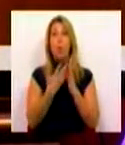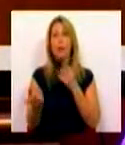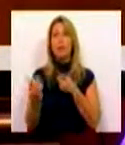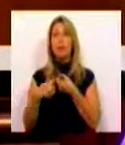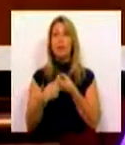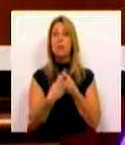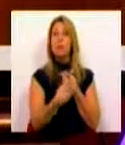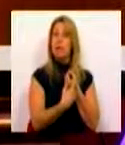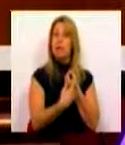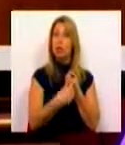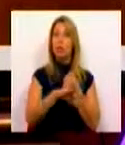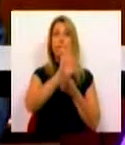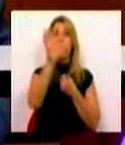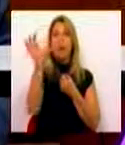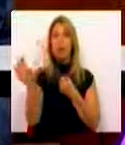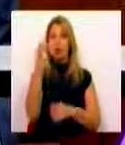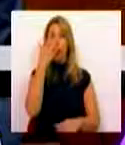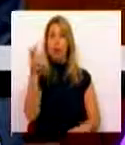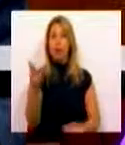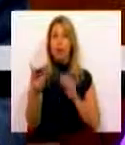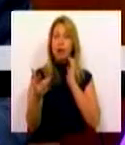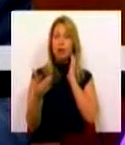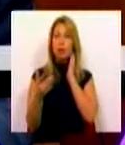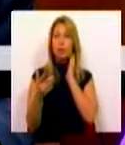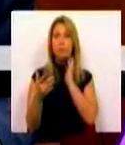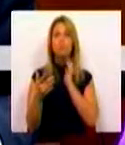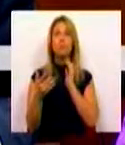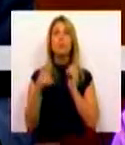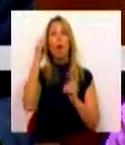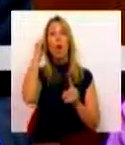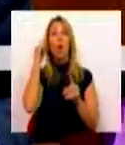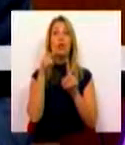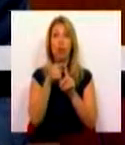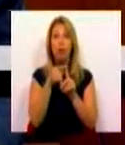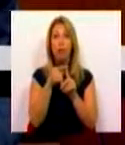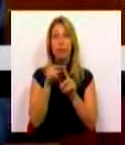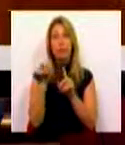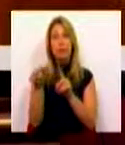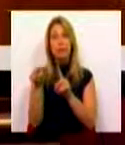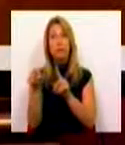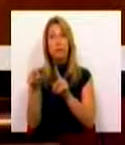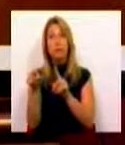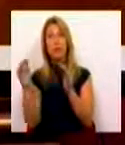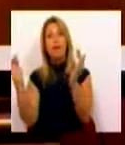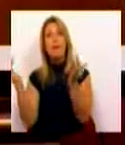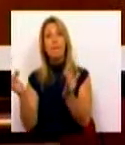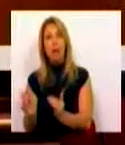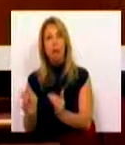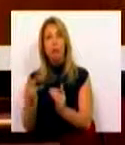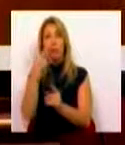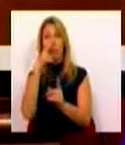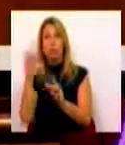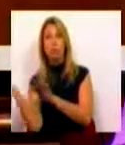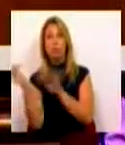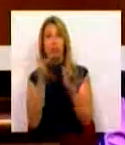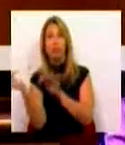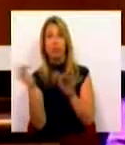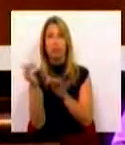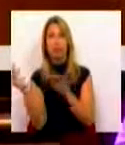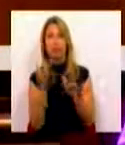parcerias com os países africanos, tendo em vista reduzir na origem a pressão do fluxo migratório e